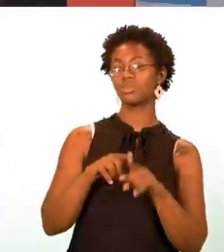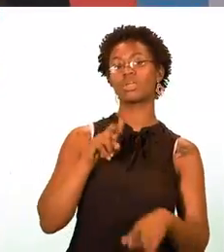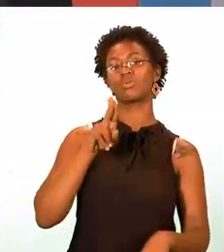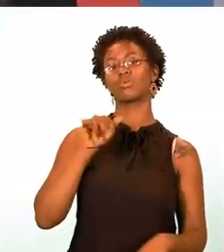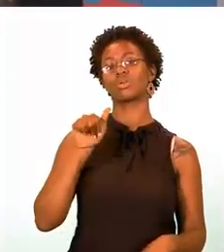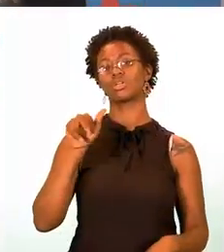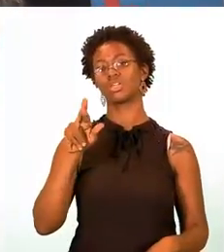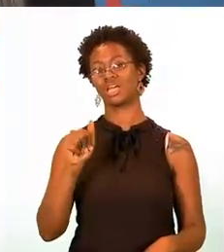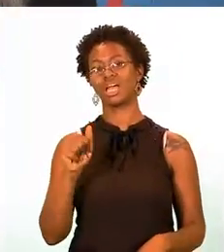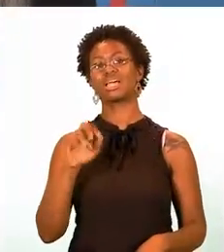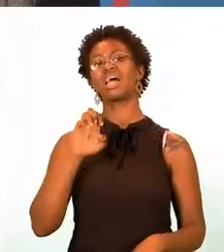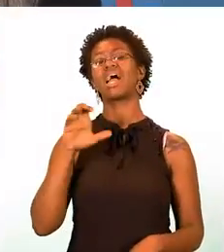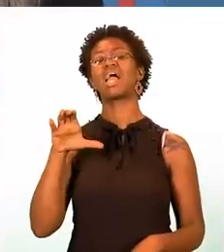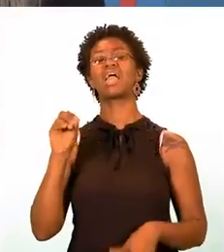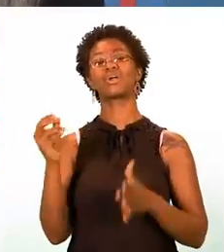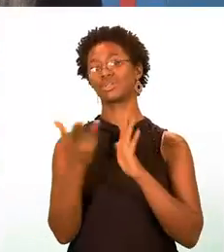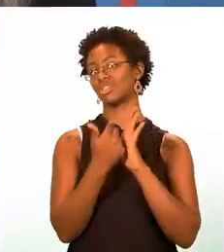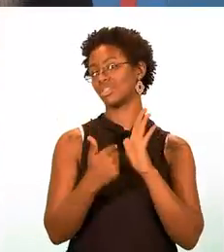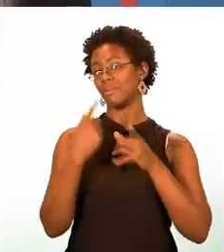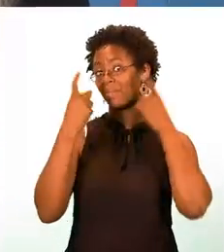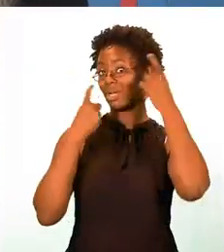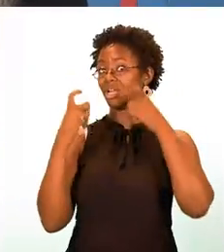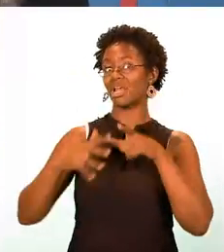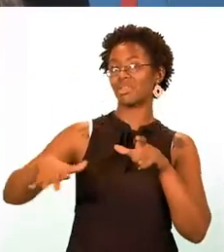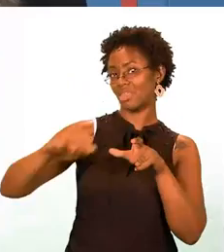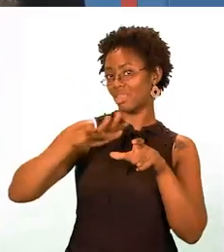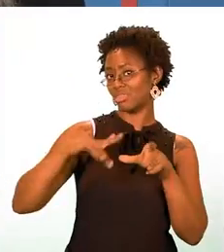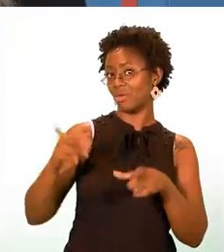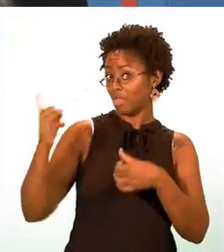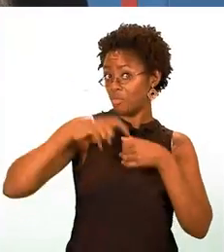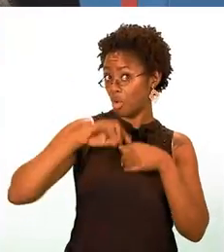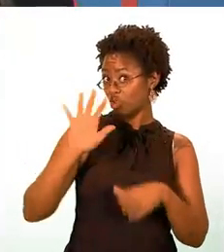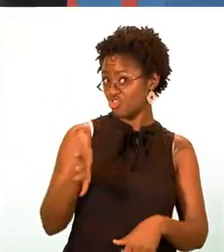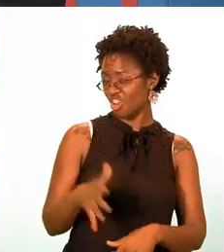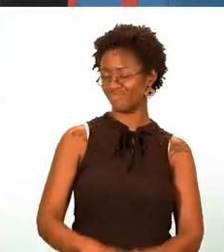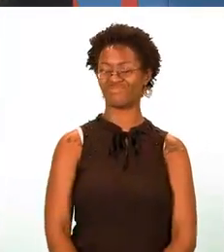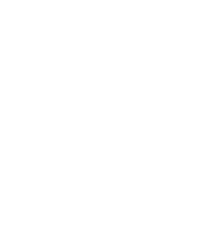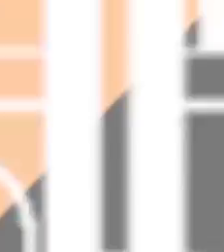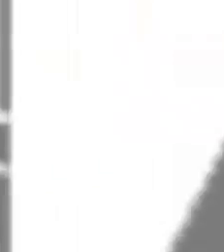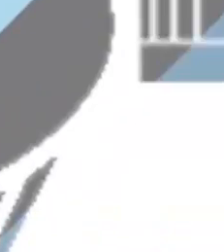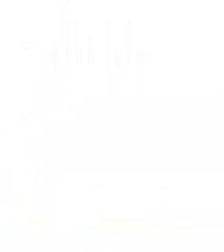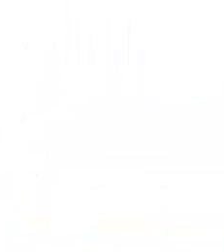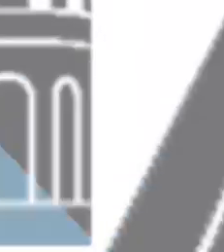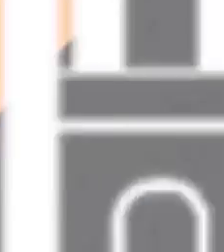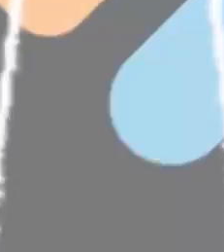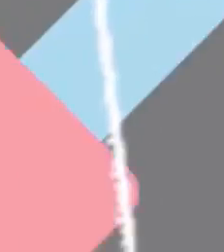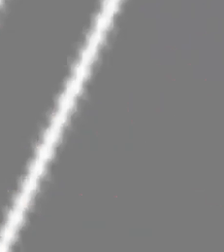Zagolin, que é essa eco designer super preocupada com o meio ambiente. A gente já volta.